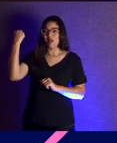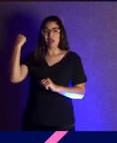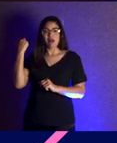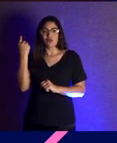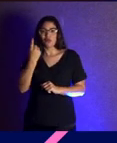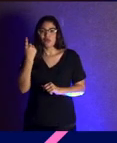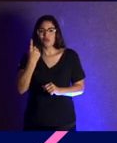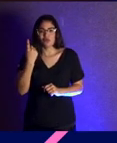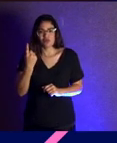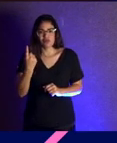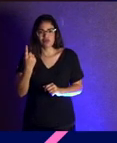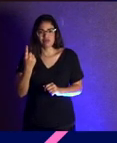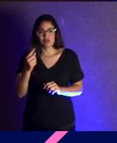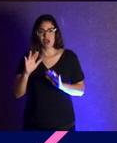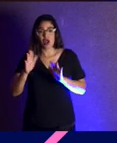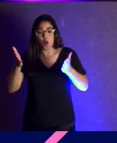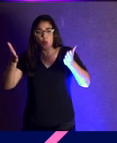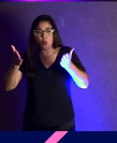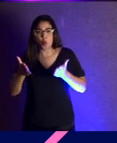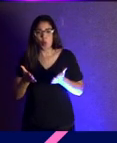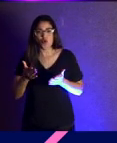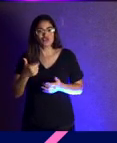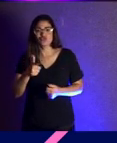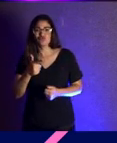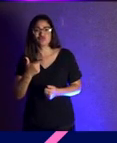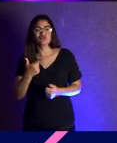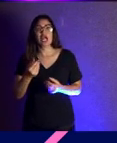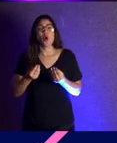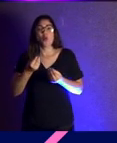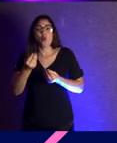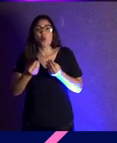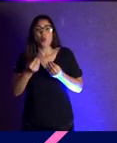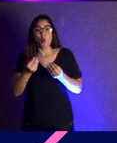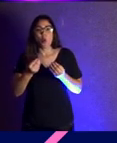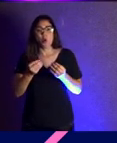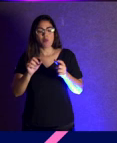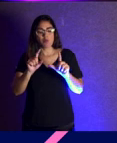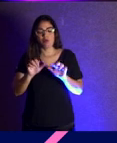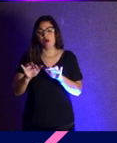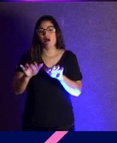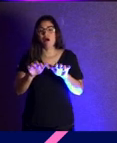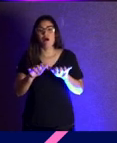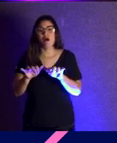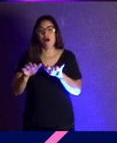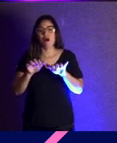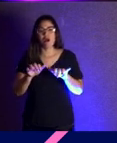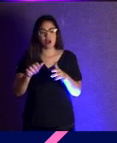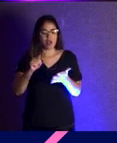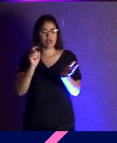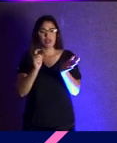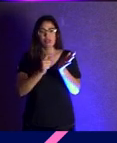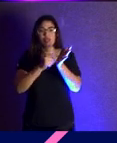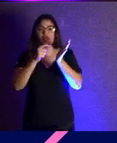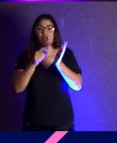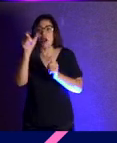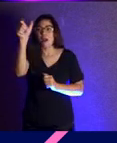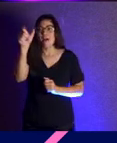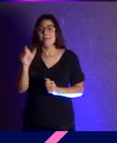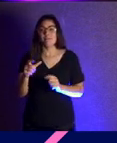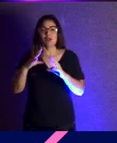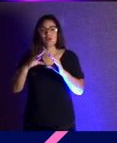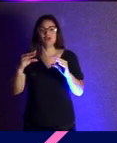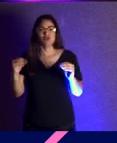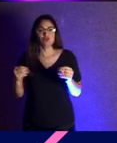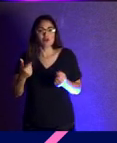no Brasil, a gente não tem até hoje um banco de dados que você acesse na internet para ver quem são as pessoas desaparecidas. Se você não sabe quem elas